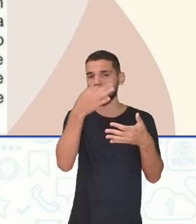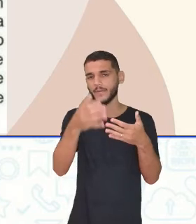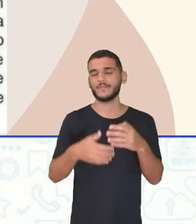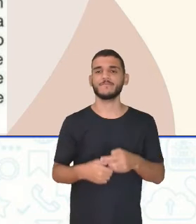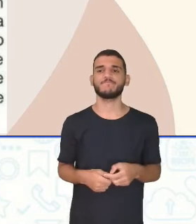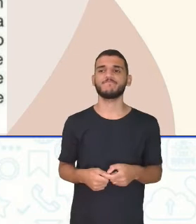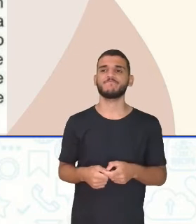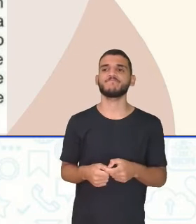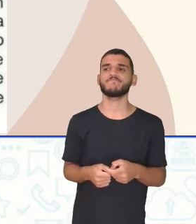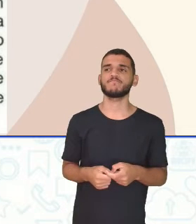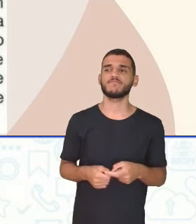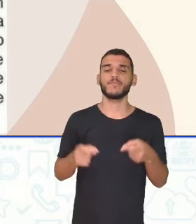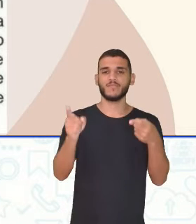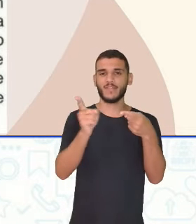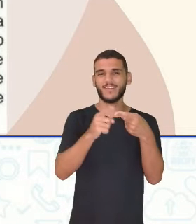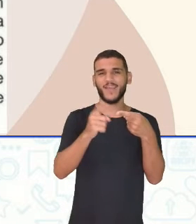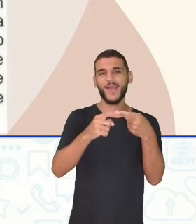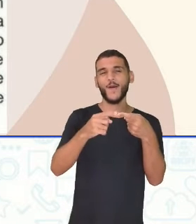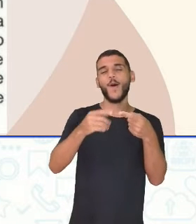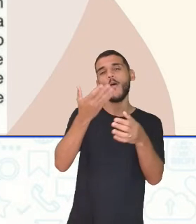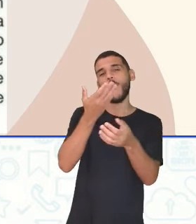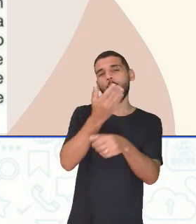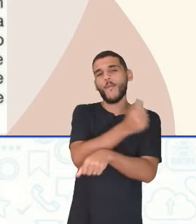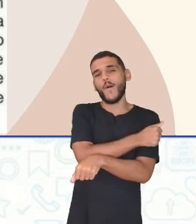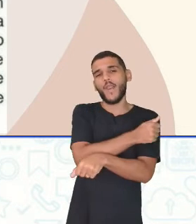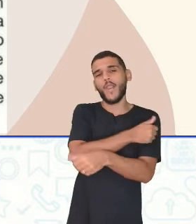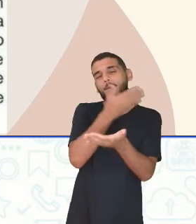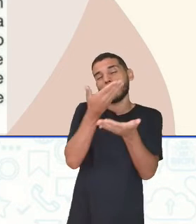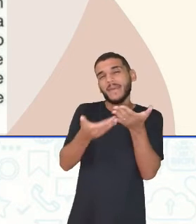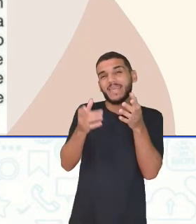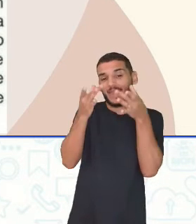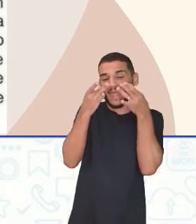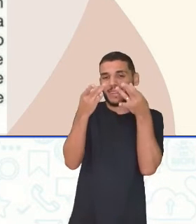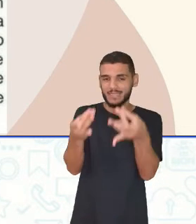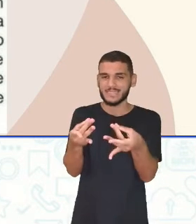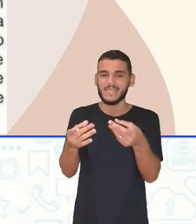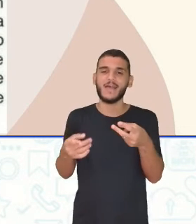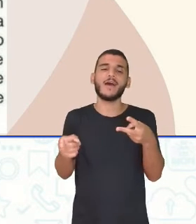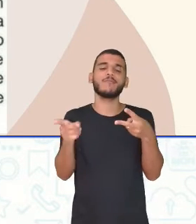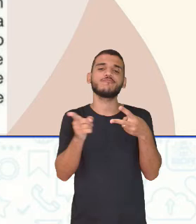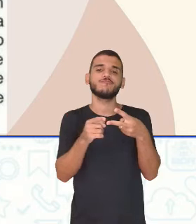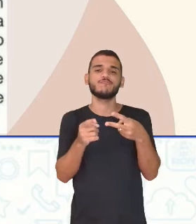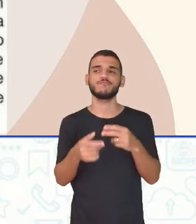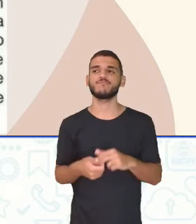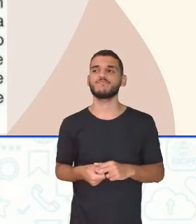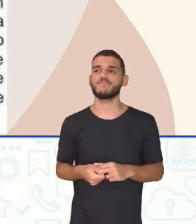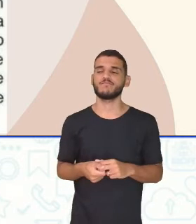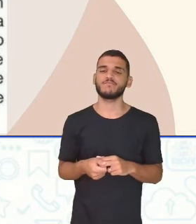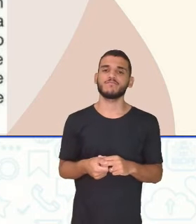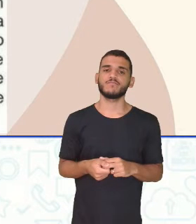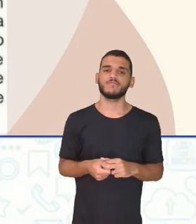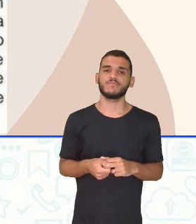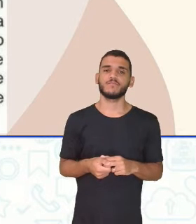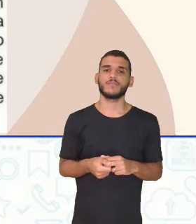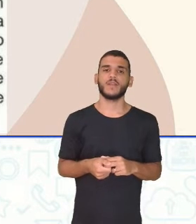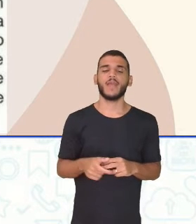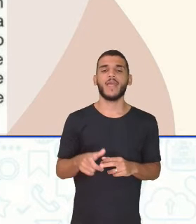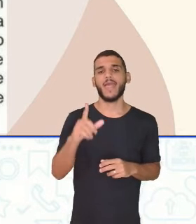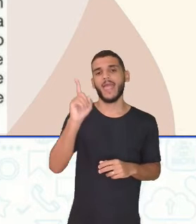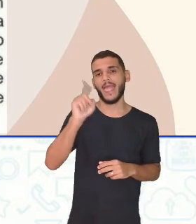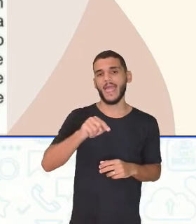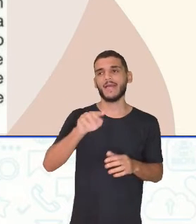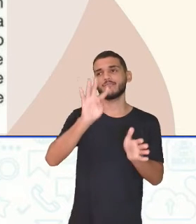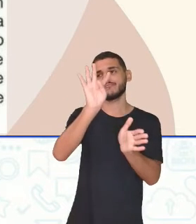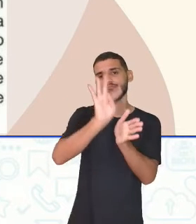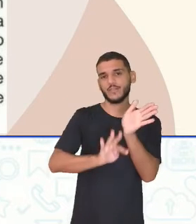que fala da distração para crianças e adolescentes. Isso é um texto inicial, é um parágrafo. Eu